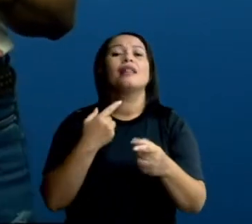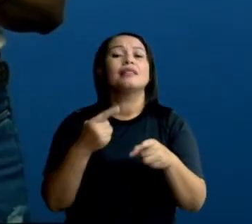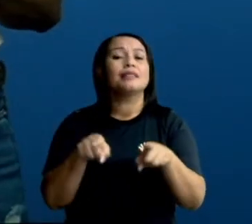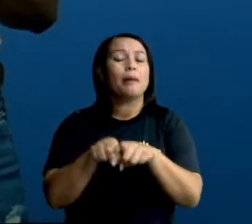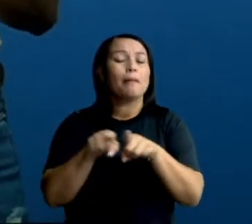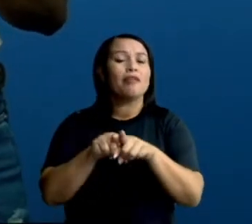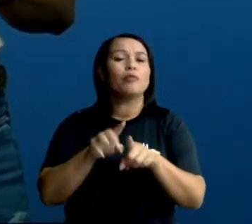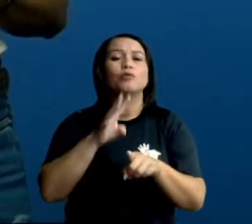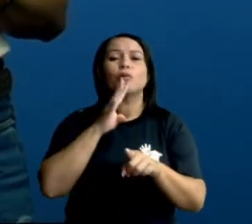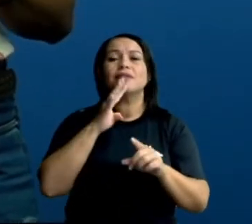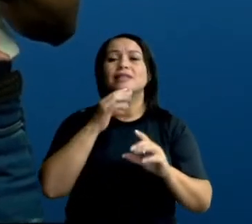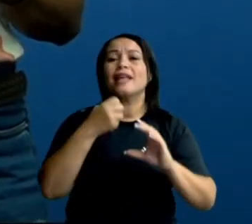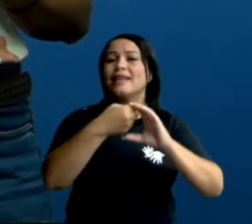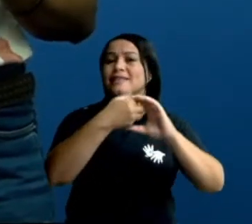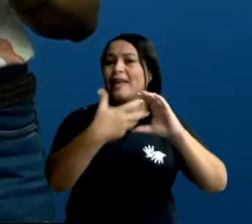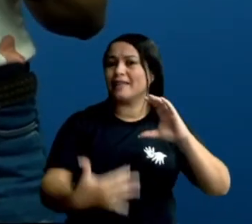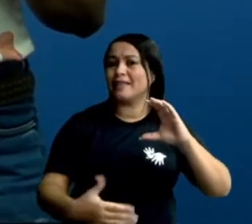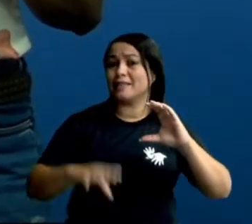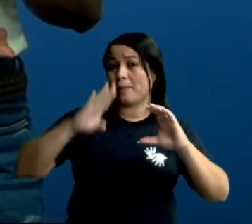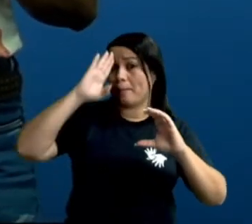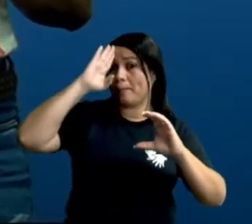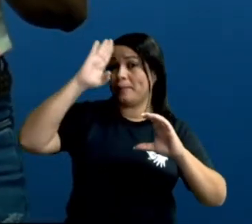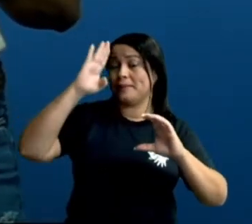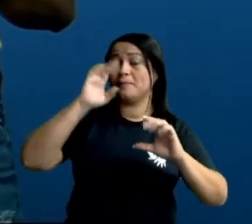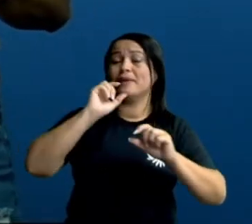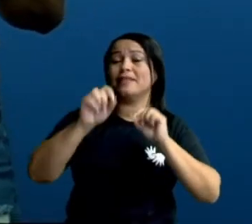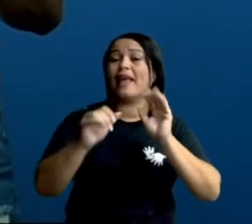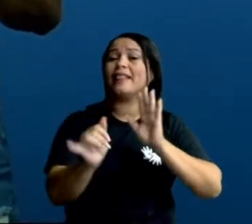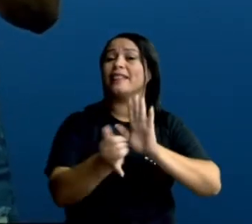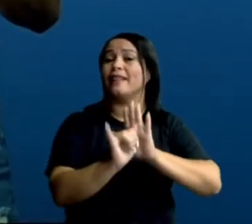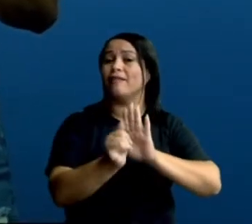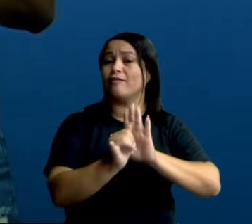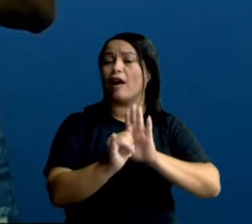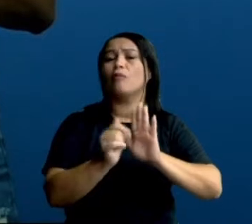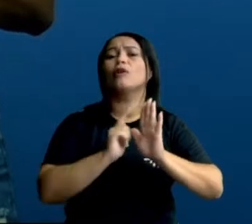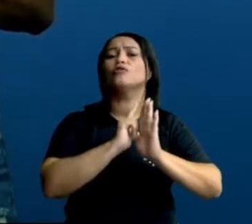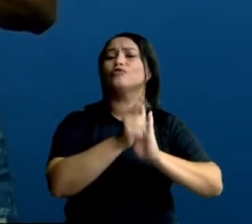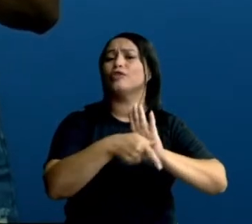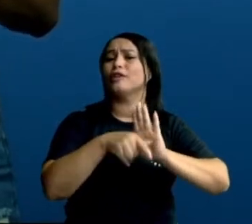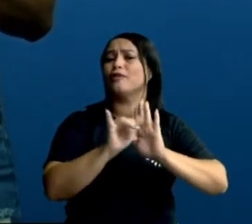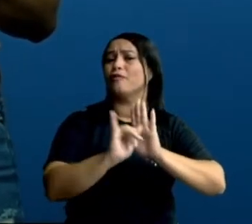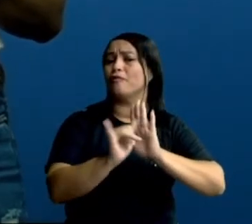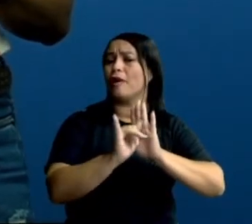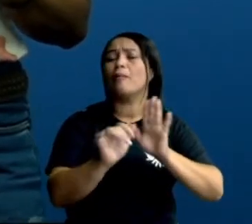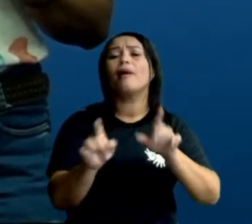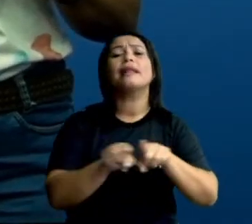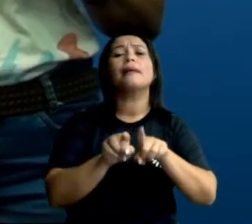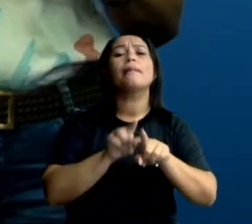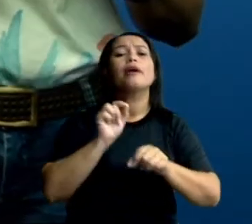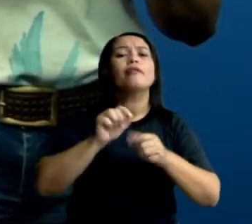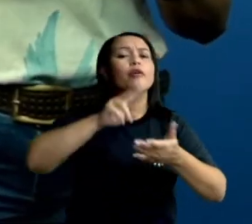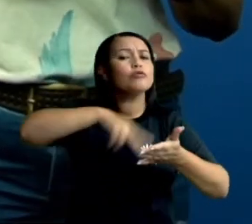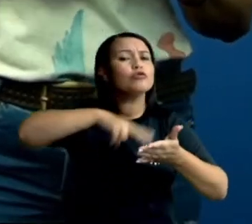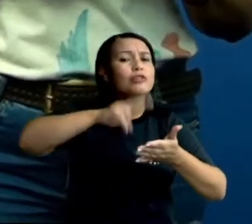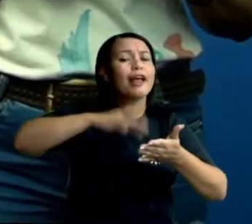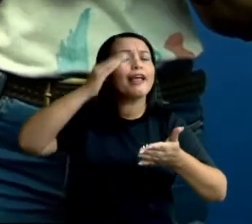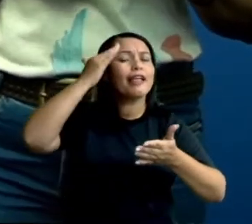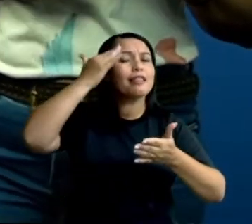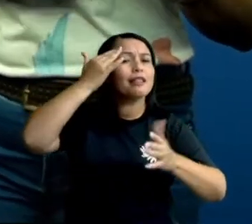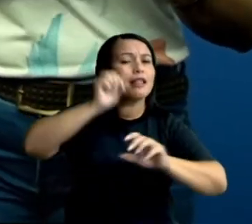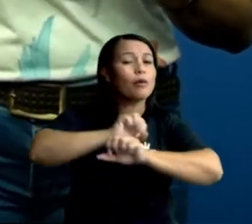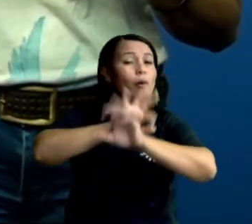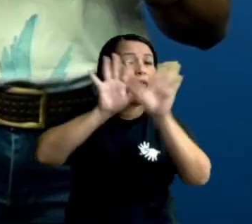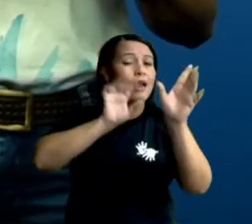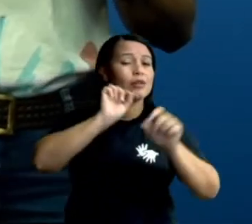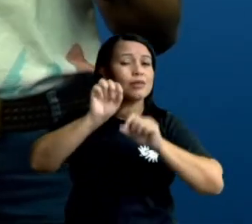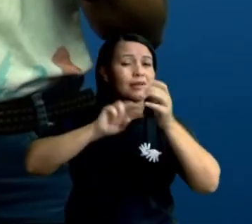conhecer as características principais da fábula, desse gênero fábula. Nós vamos ler e interpretar.